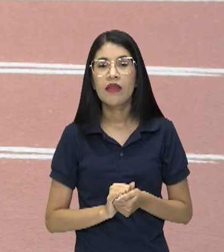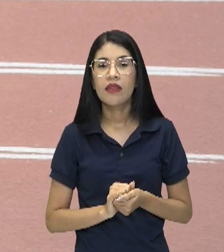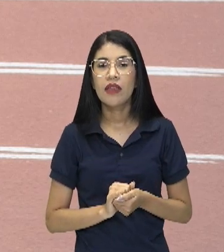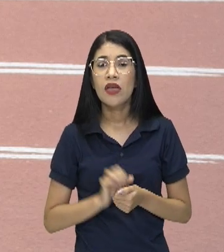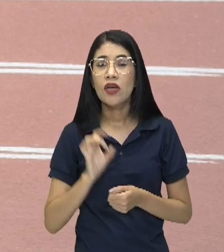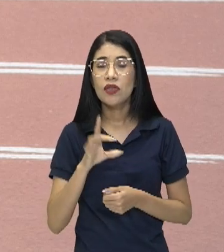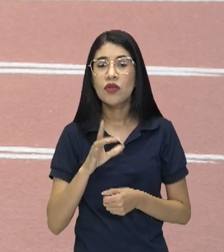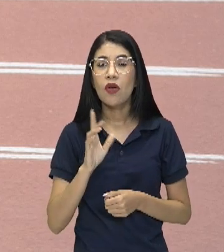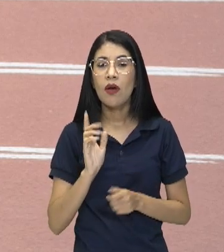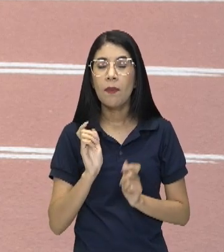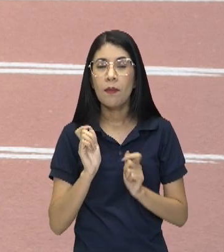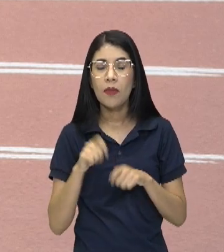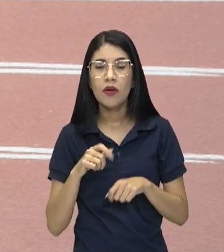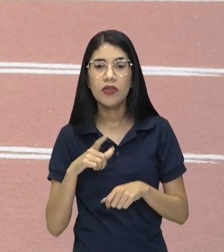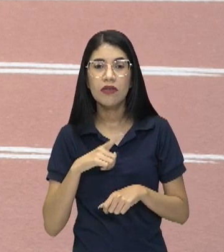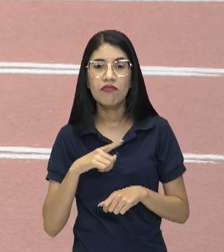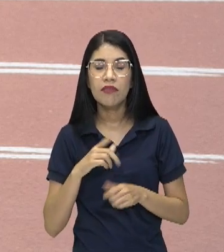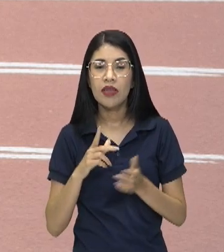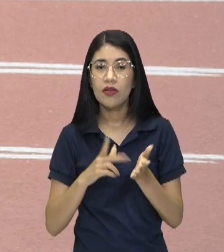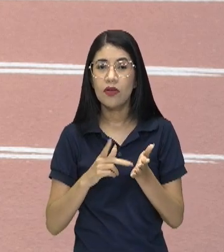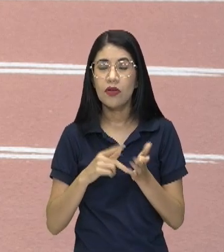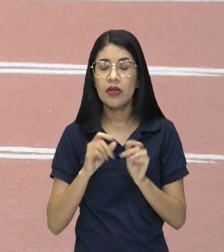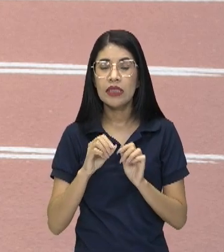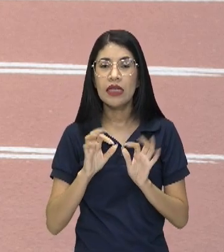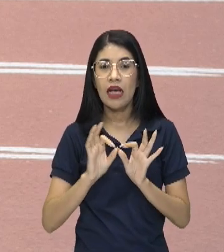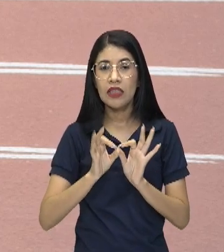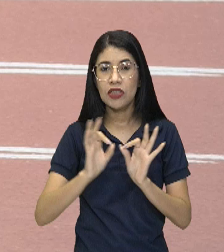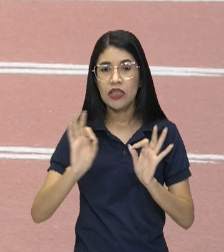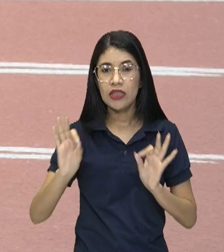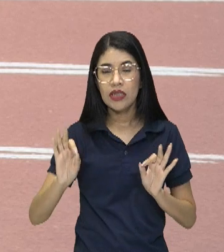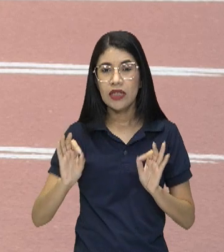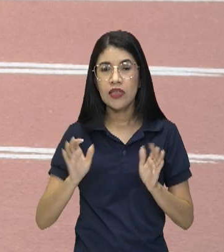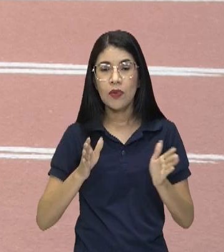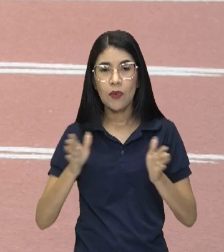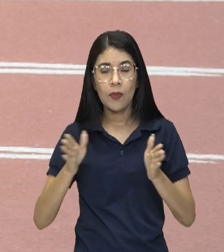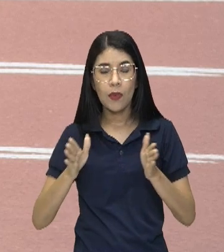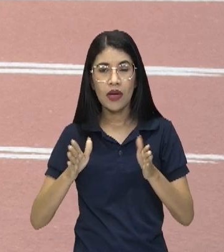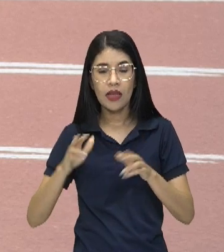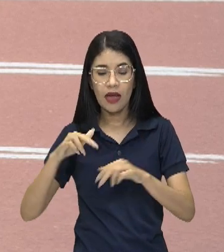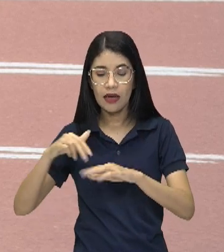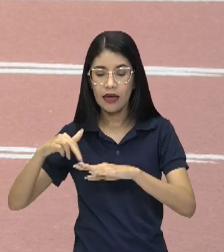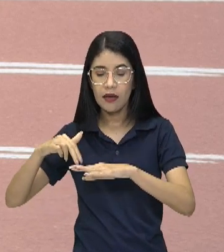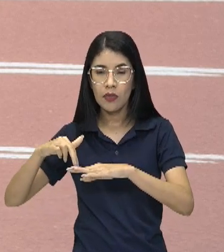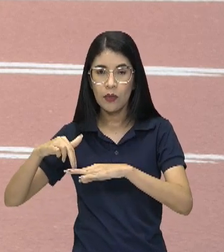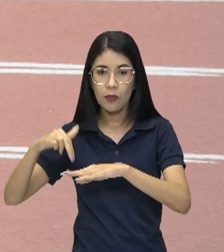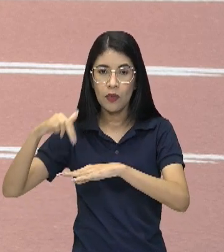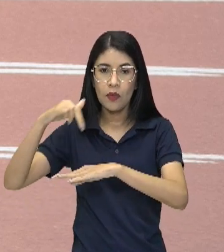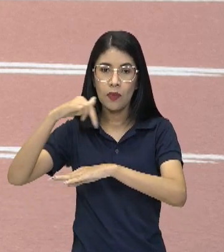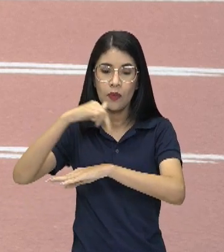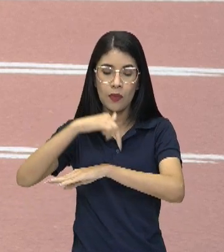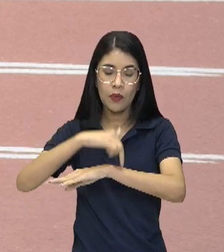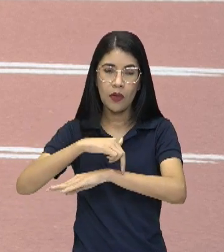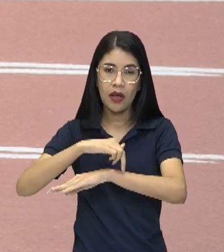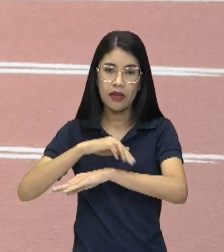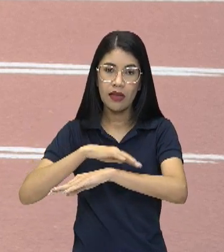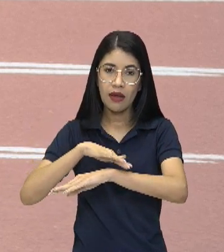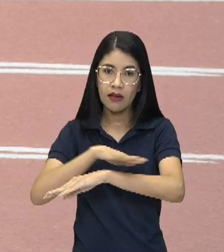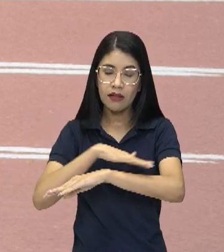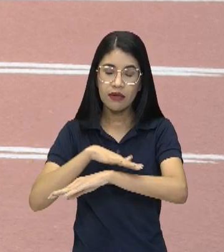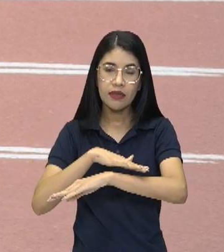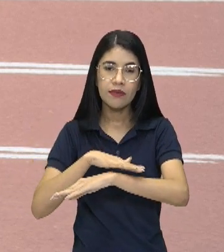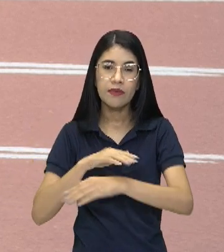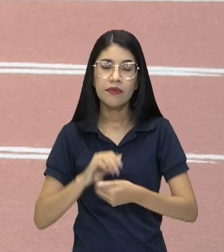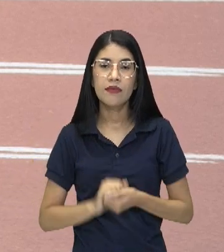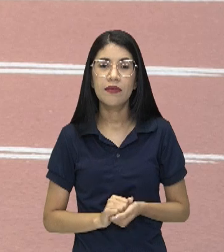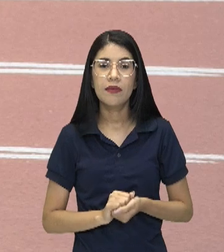salto a menor distância em relação à tábua de salto e à área de contato desse atleta. Para que a gente possa entender